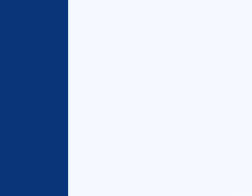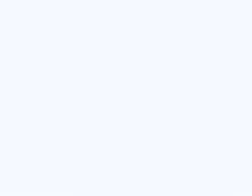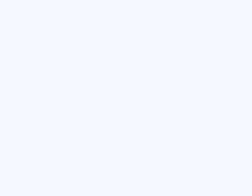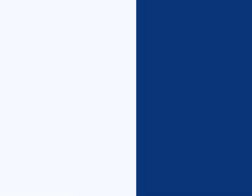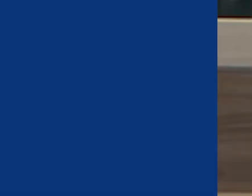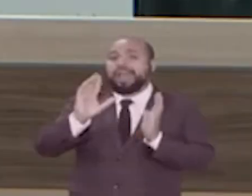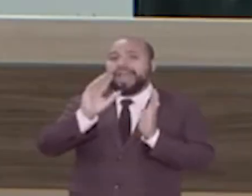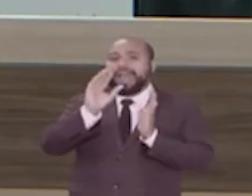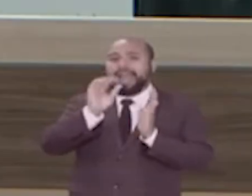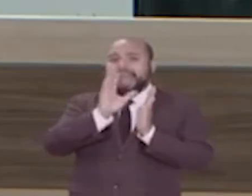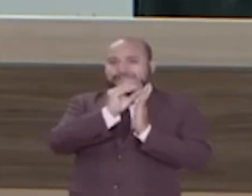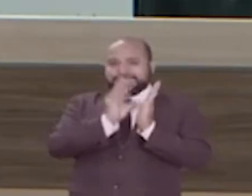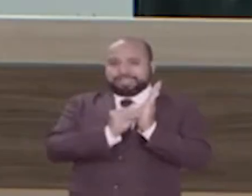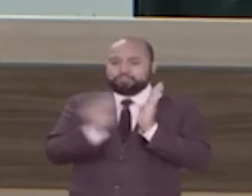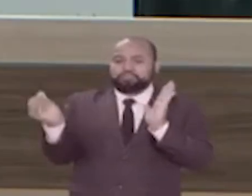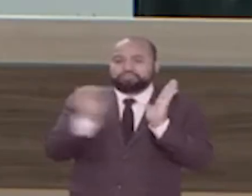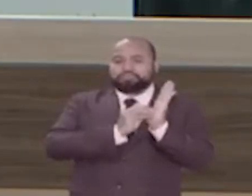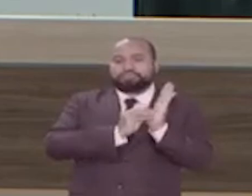das mulheres.